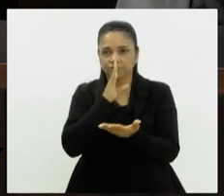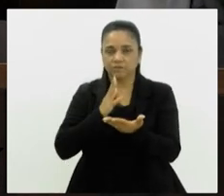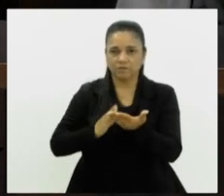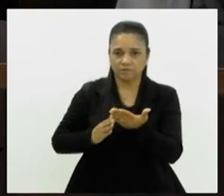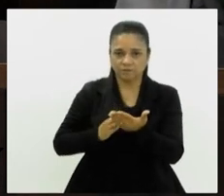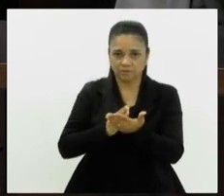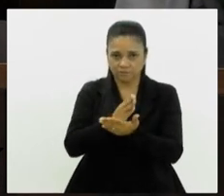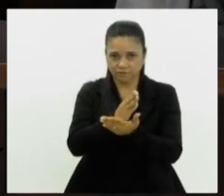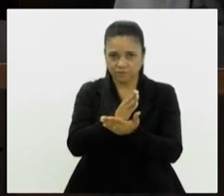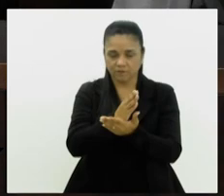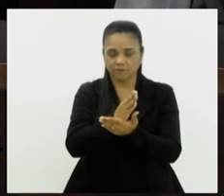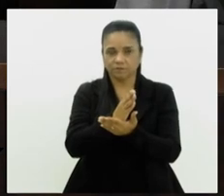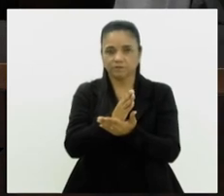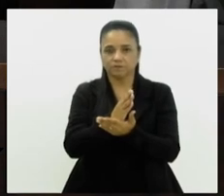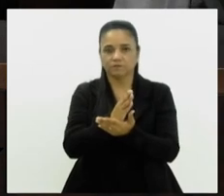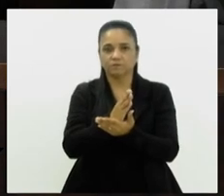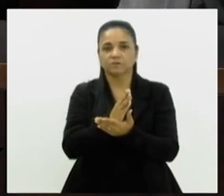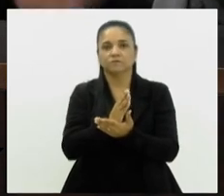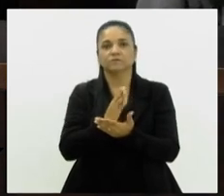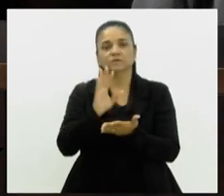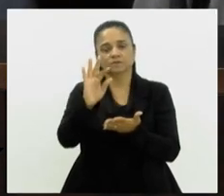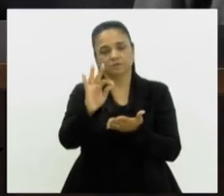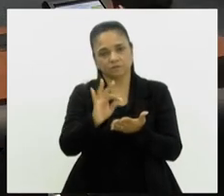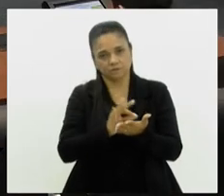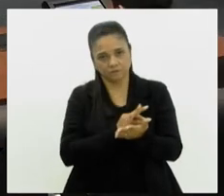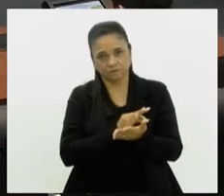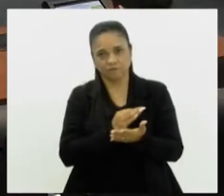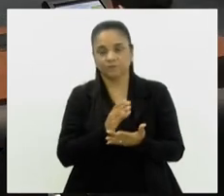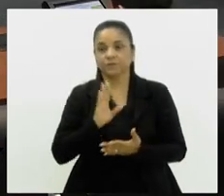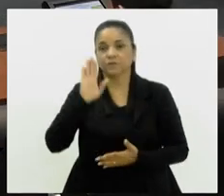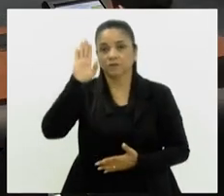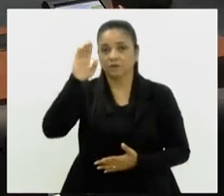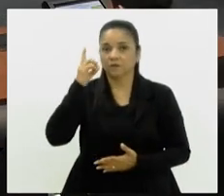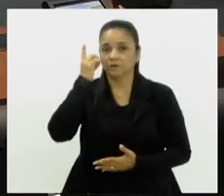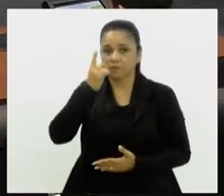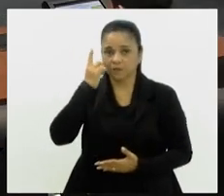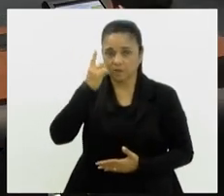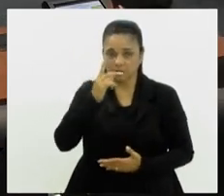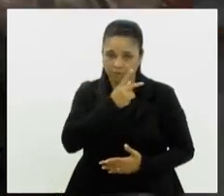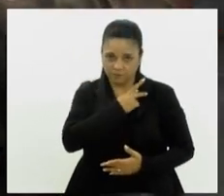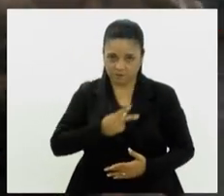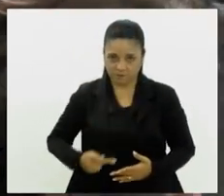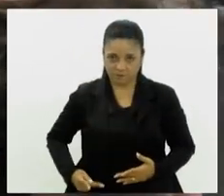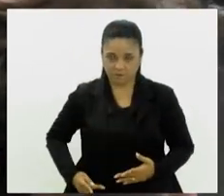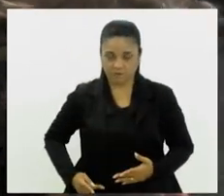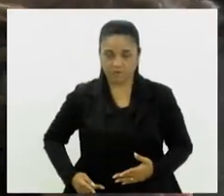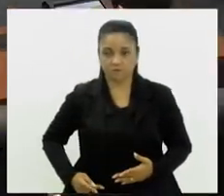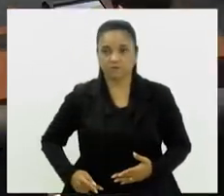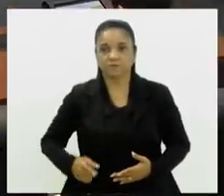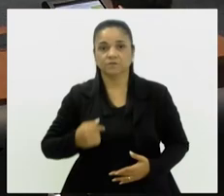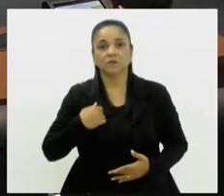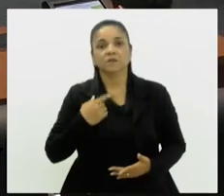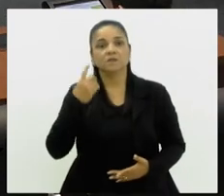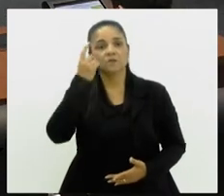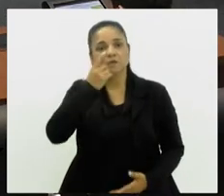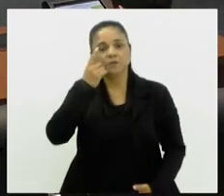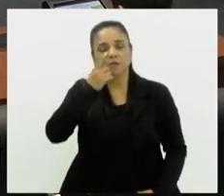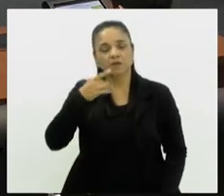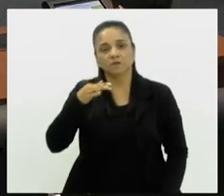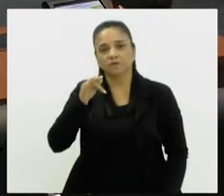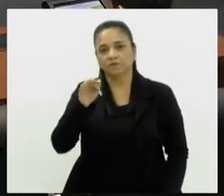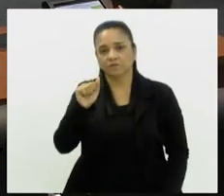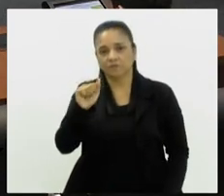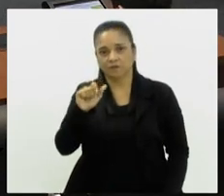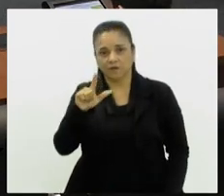estão. Aprovado. Vai ao autógrafo. Deputada Marta Rocha, presidente. Pois não. Deputado Serafini, quando